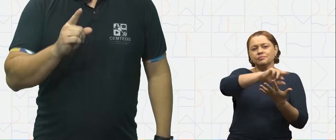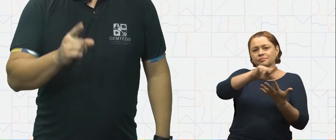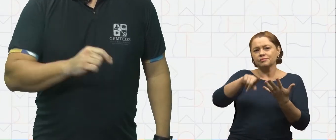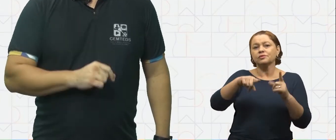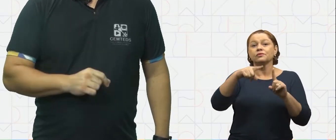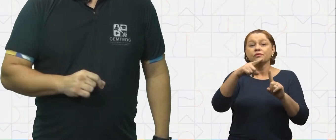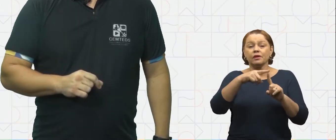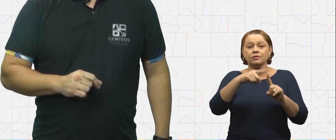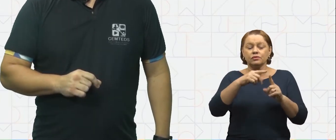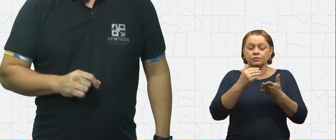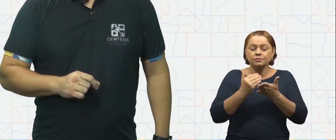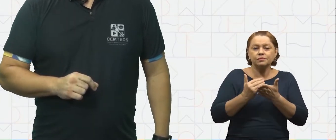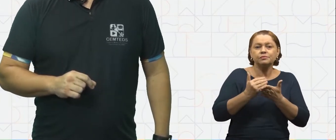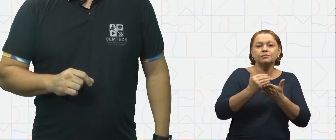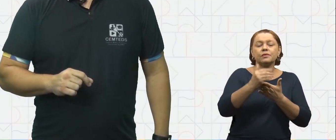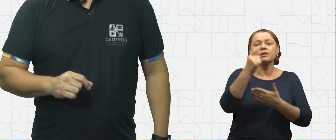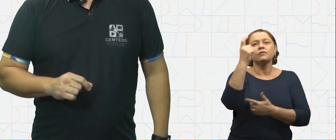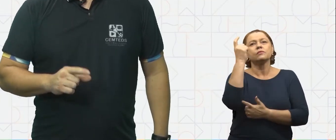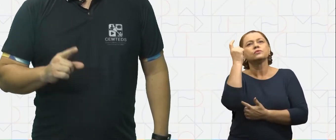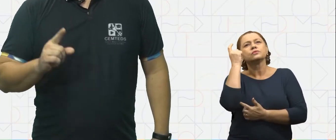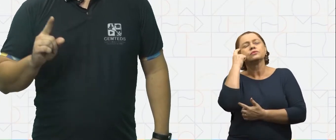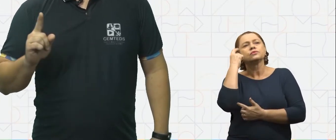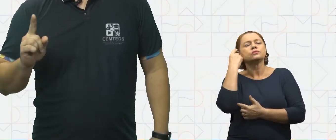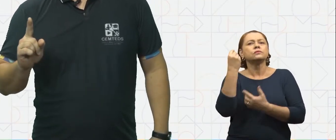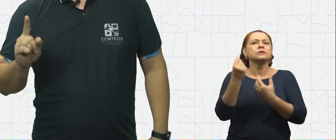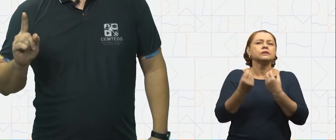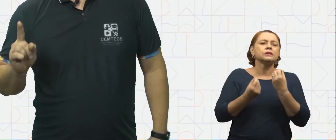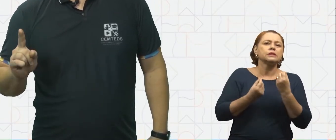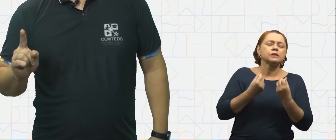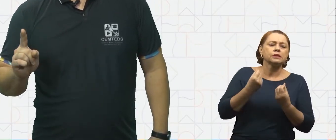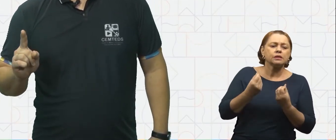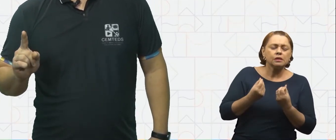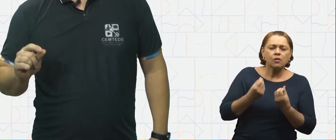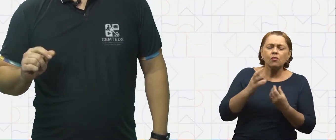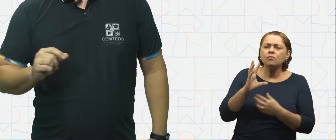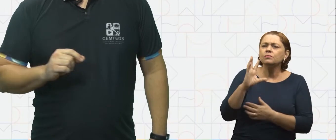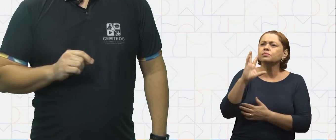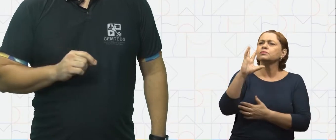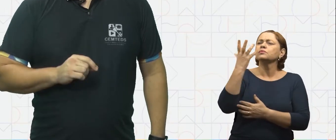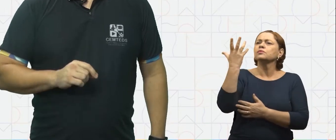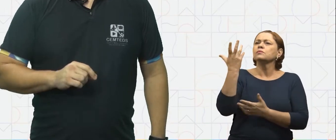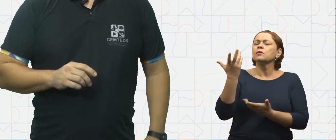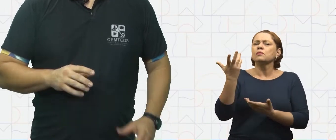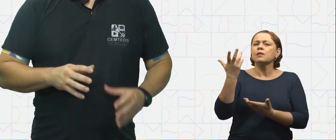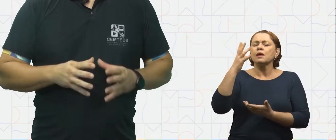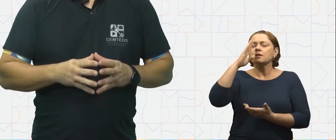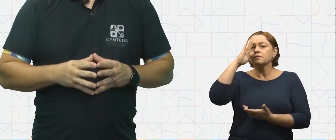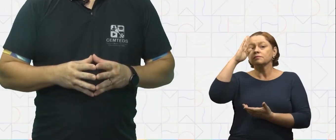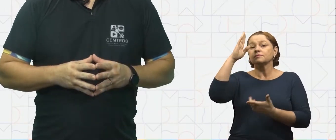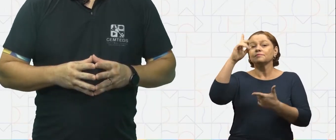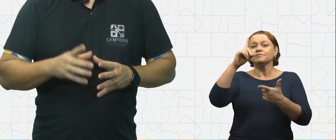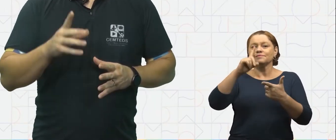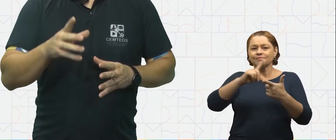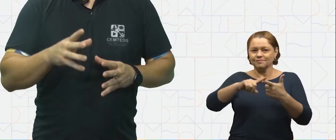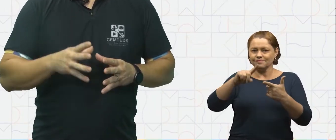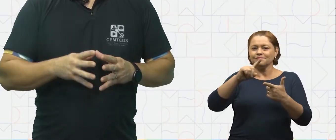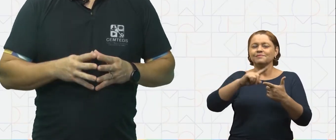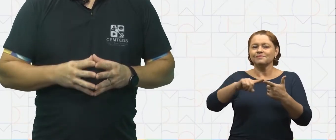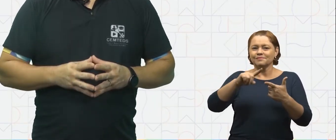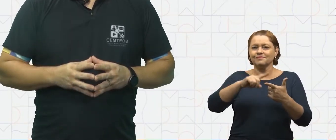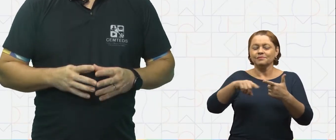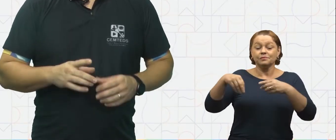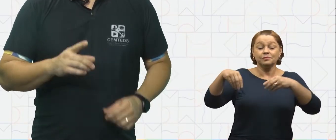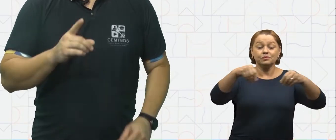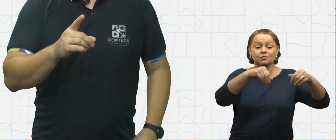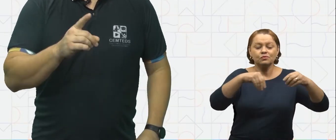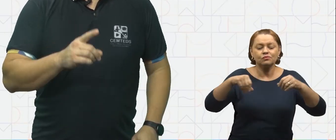A partir de agora, vamos pensar sobre como ocorrem os principais problemas de poluição do